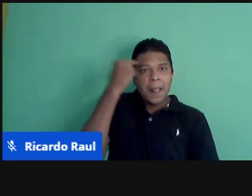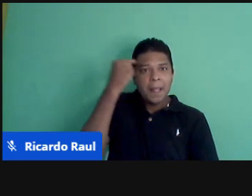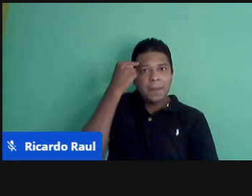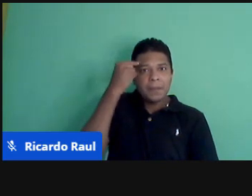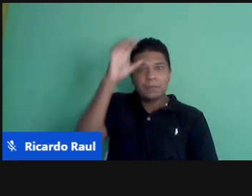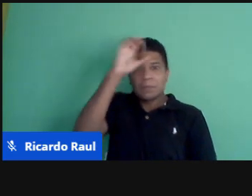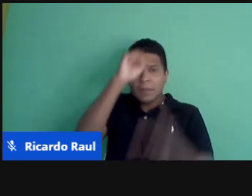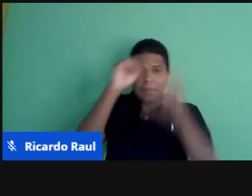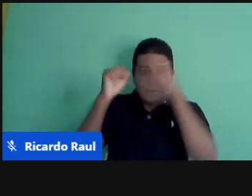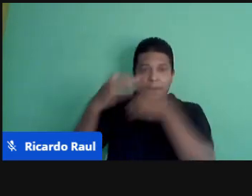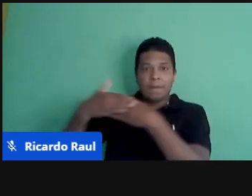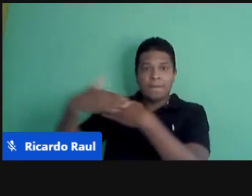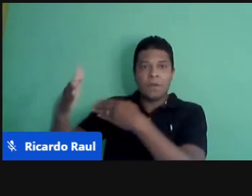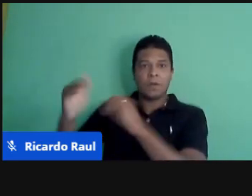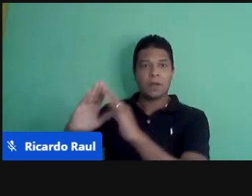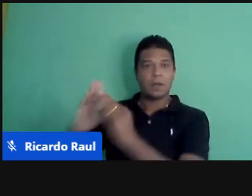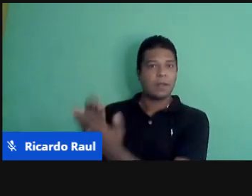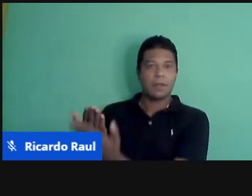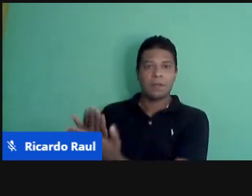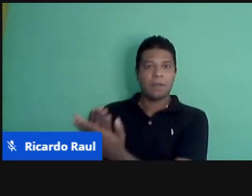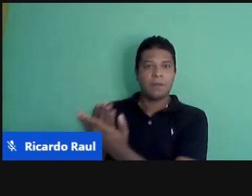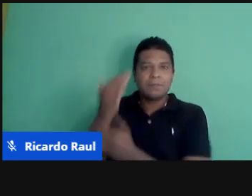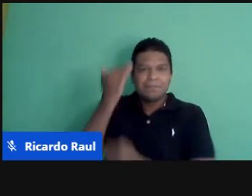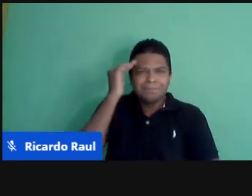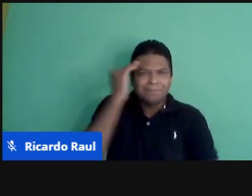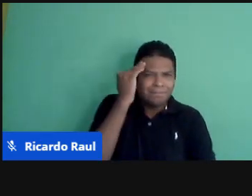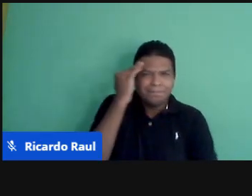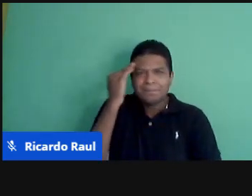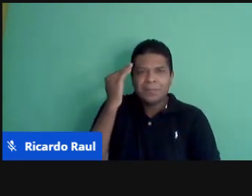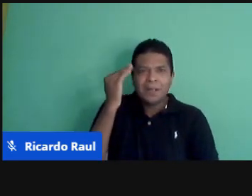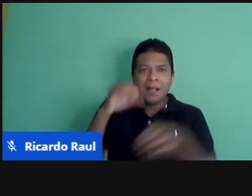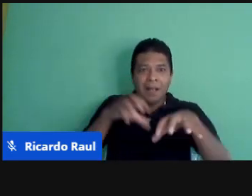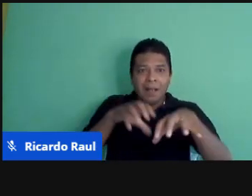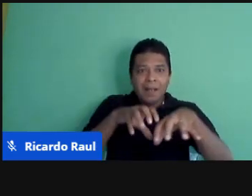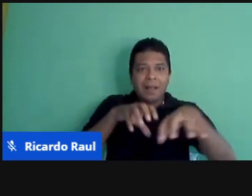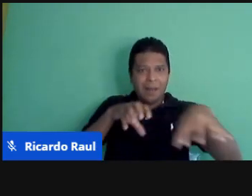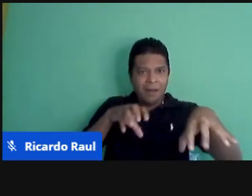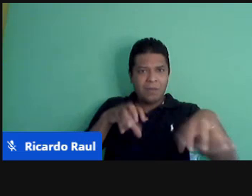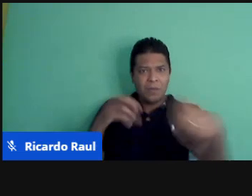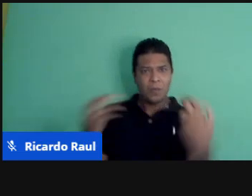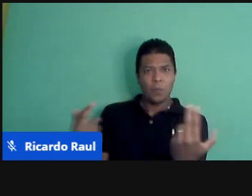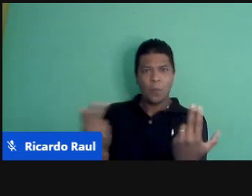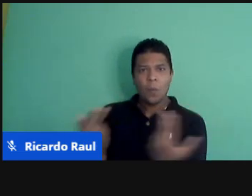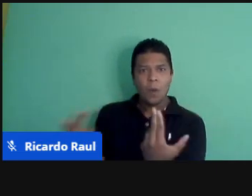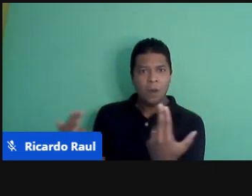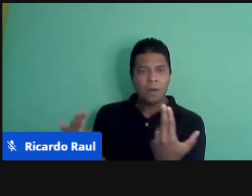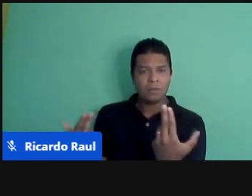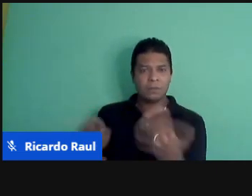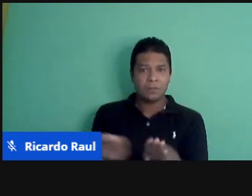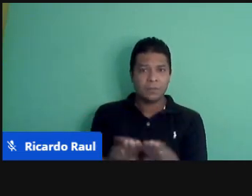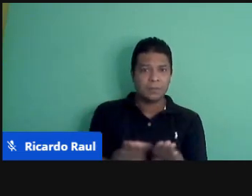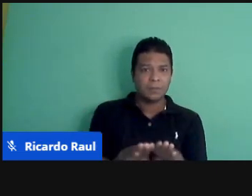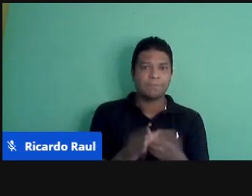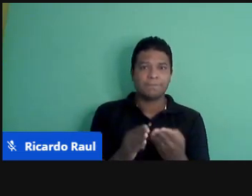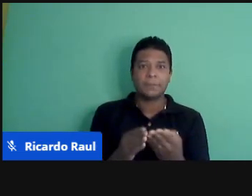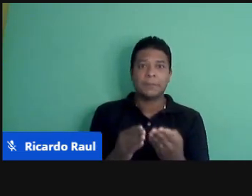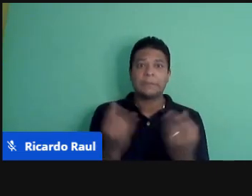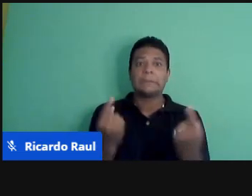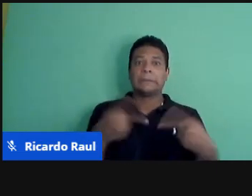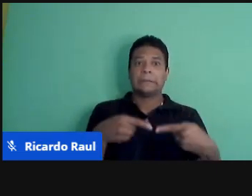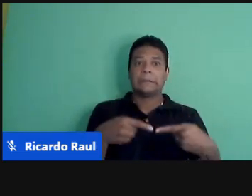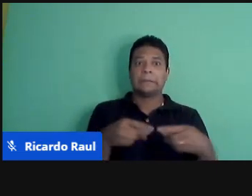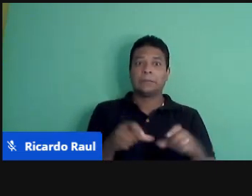da escola. Ele não entende que a aula remota ela é aula da mesma forma. Então, é um desafio grande. E